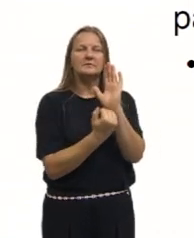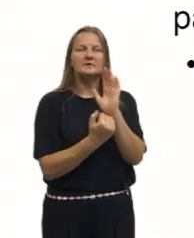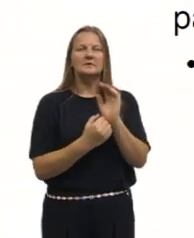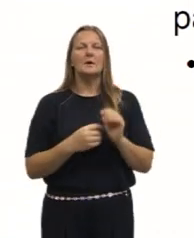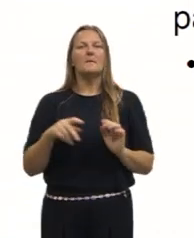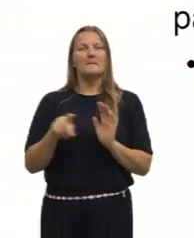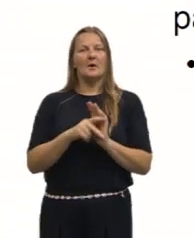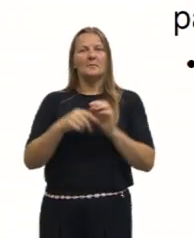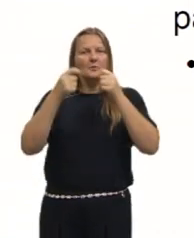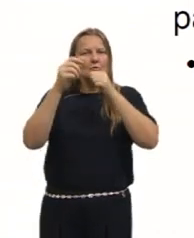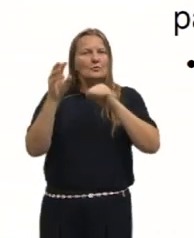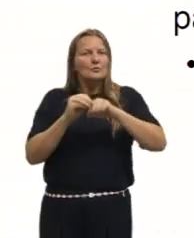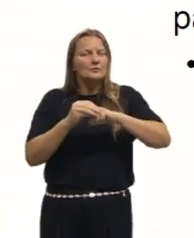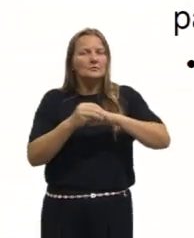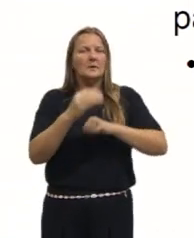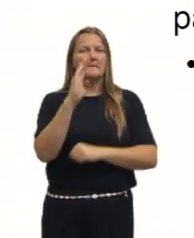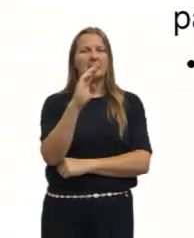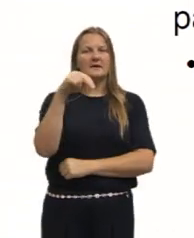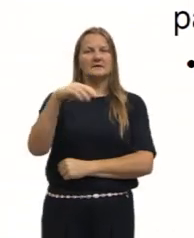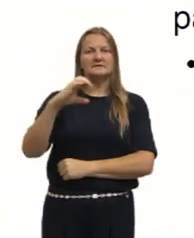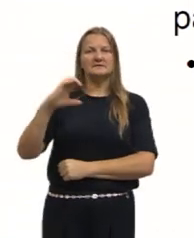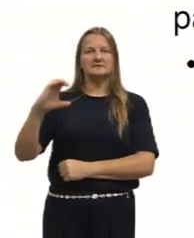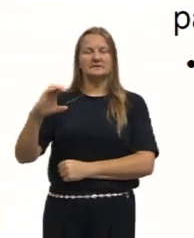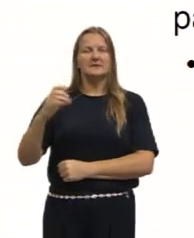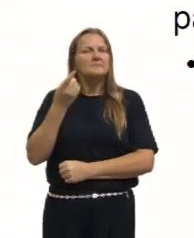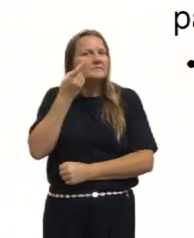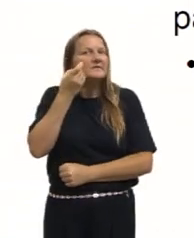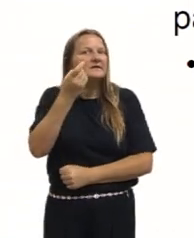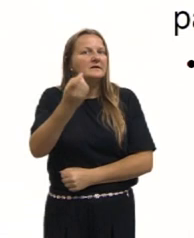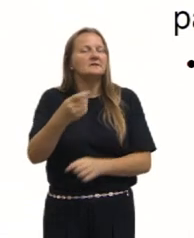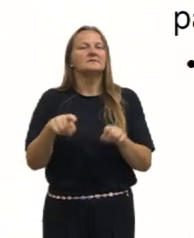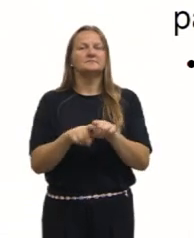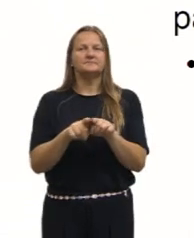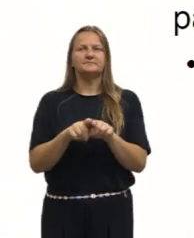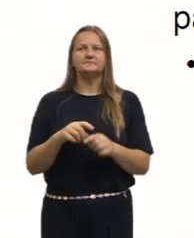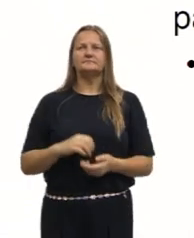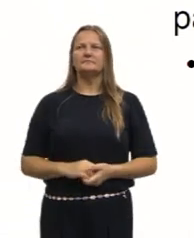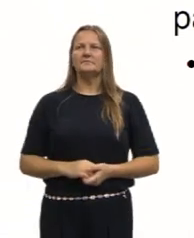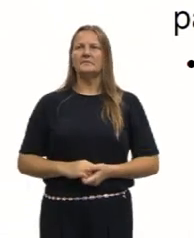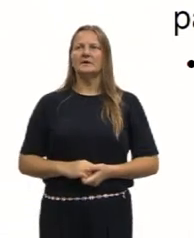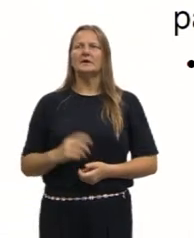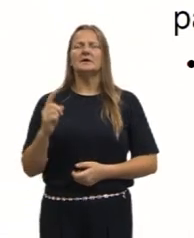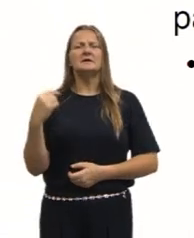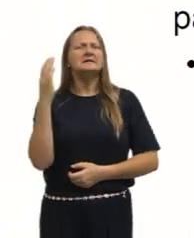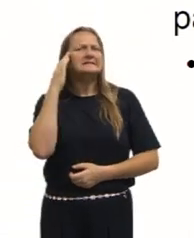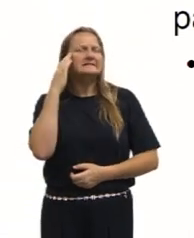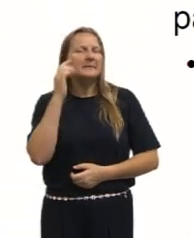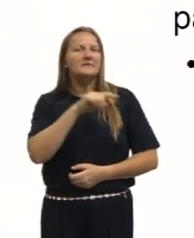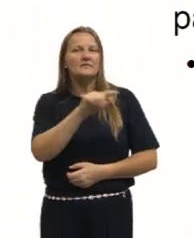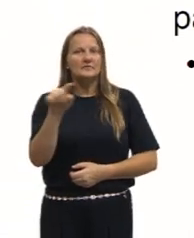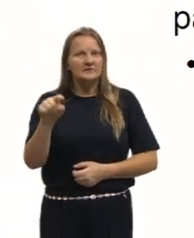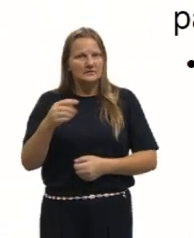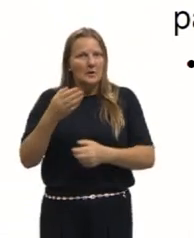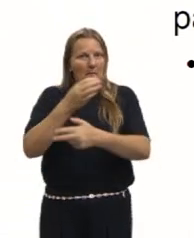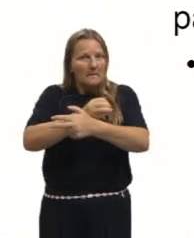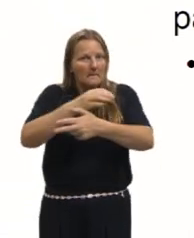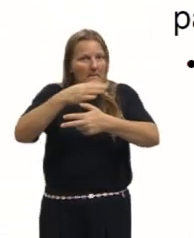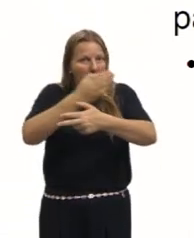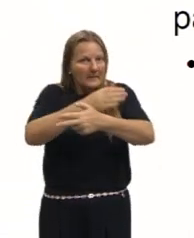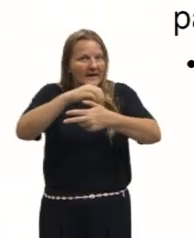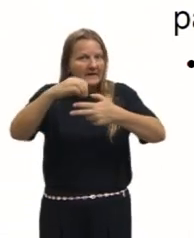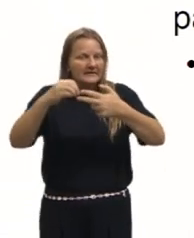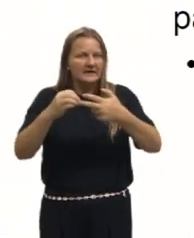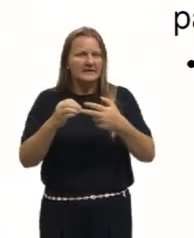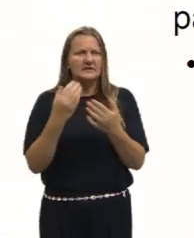conhecimento da ncc e aqui é interessante a gente falar também pessoal a gente sabe que quem acompanha o pro Enem Tem muita gente que